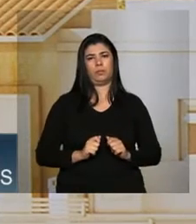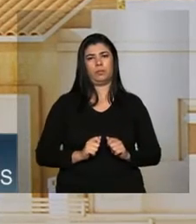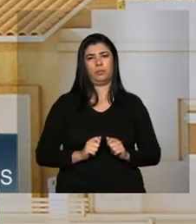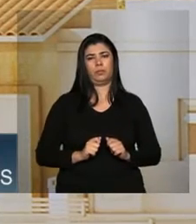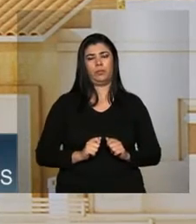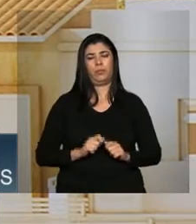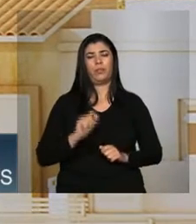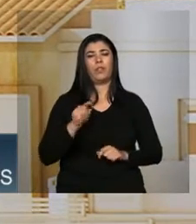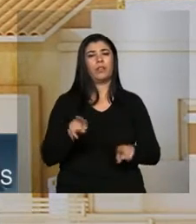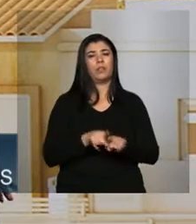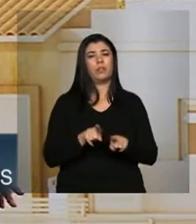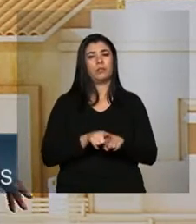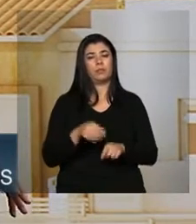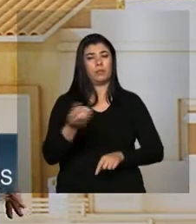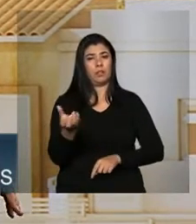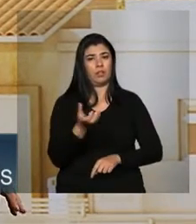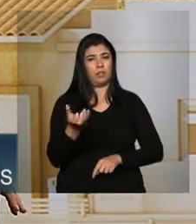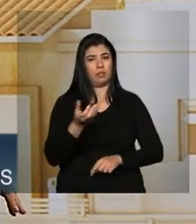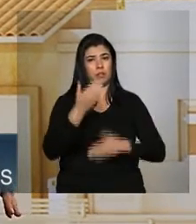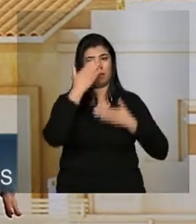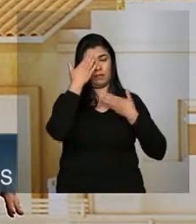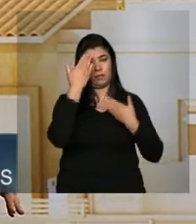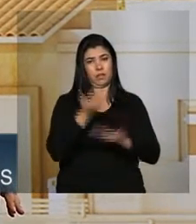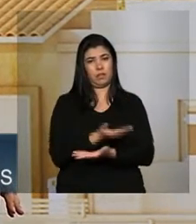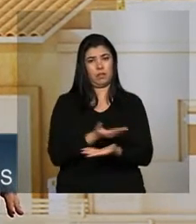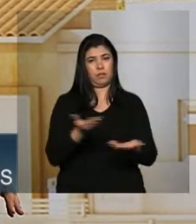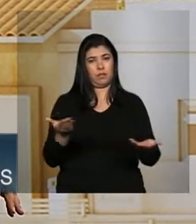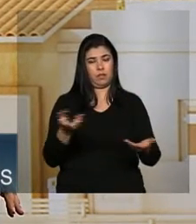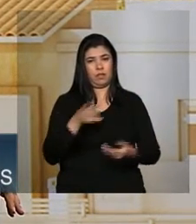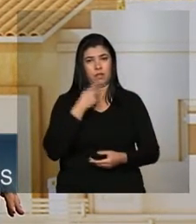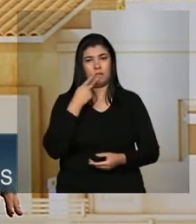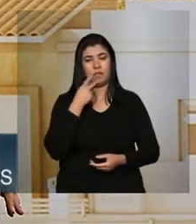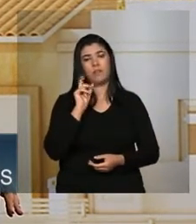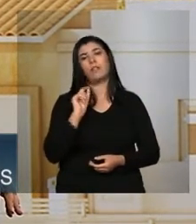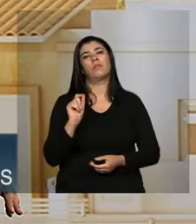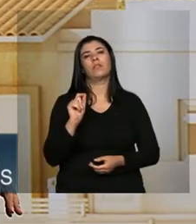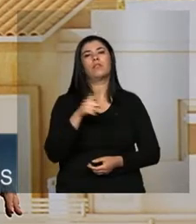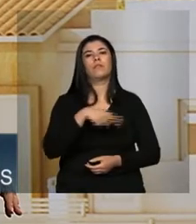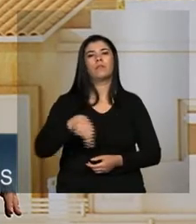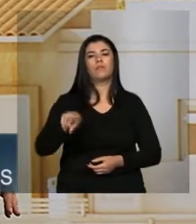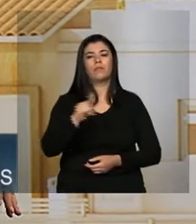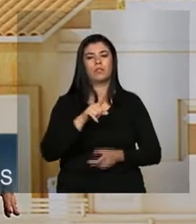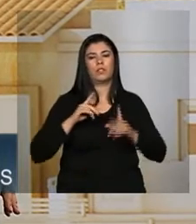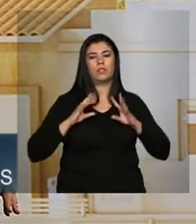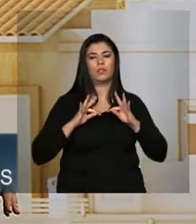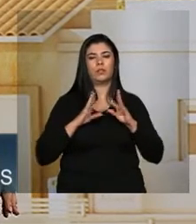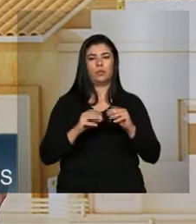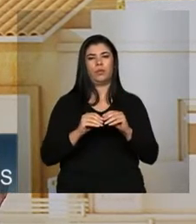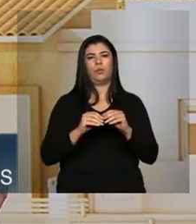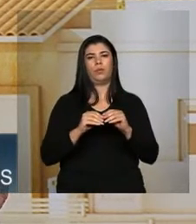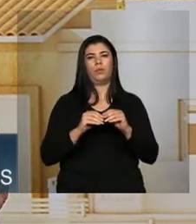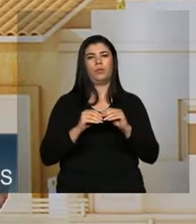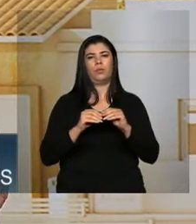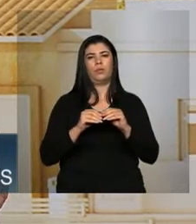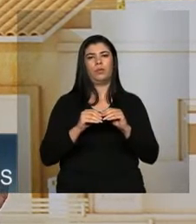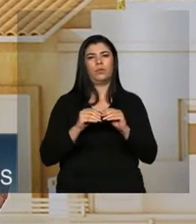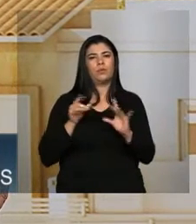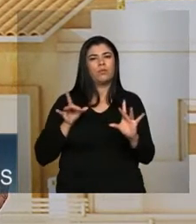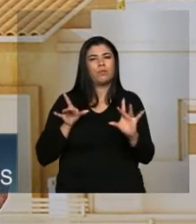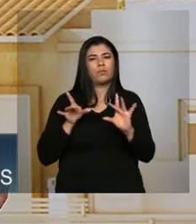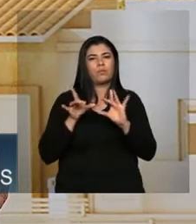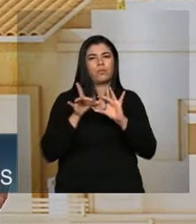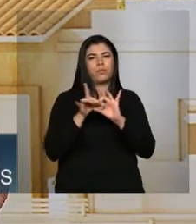quero agradecê los e dizer que é e vocês estreitaram as relações